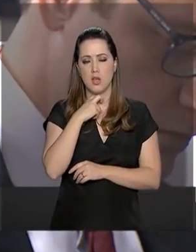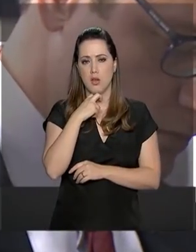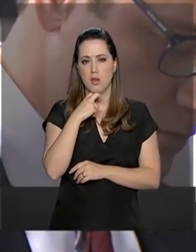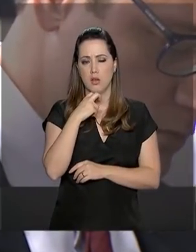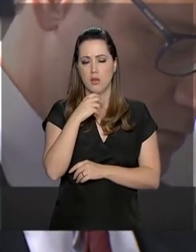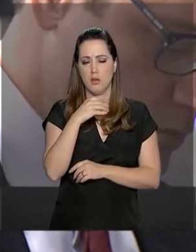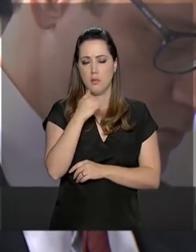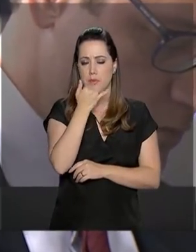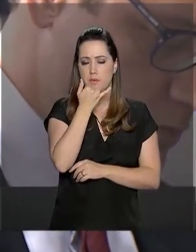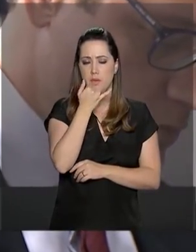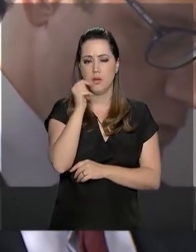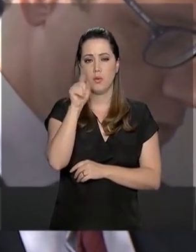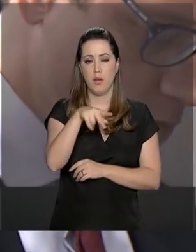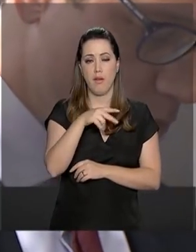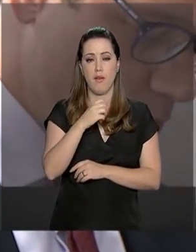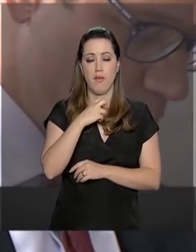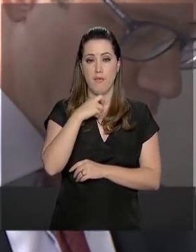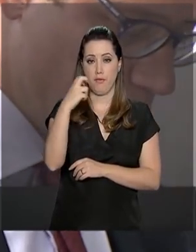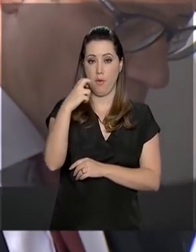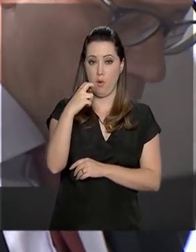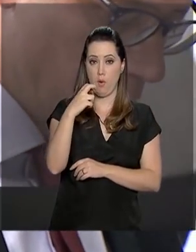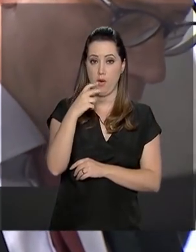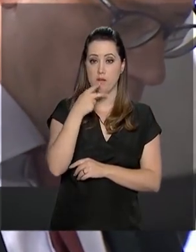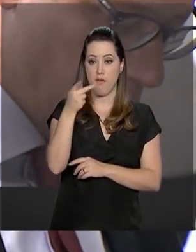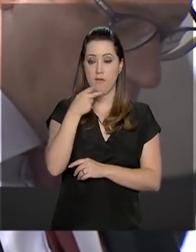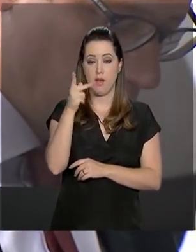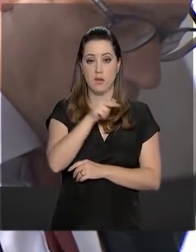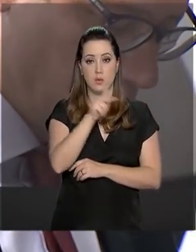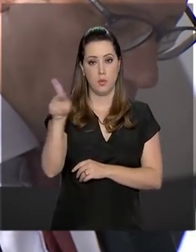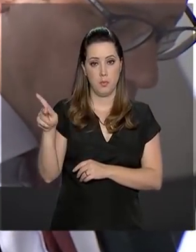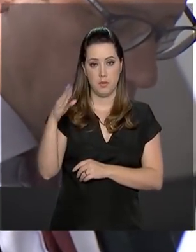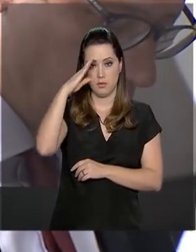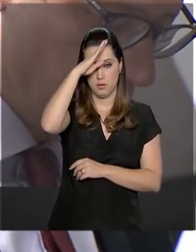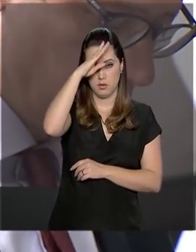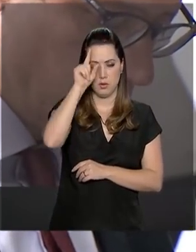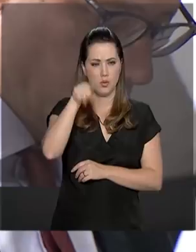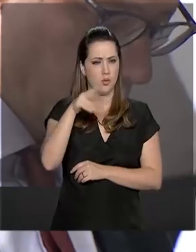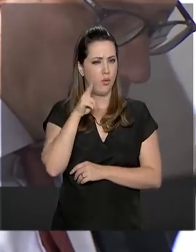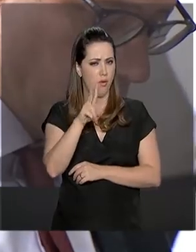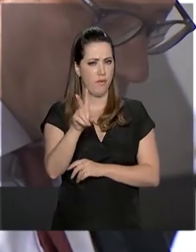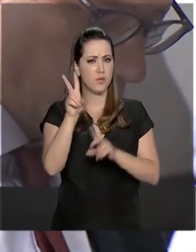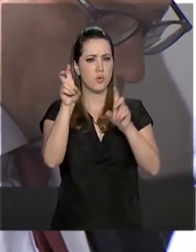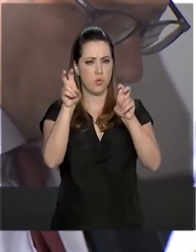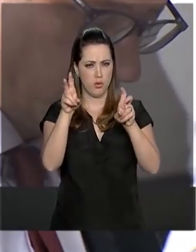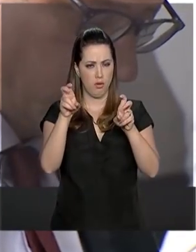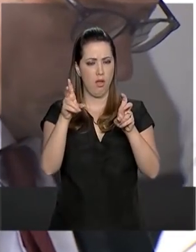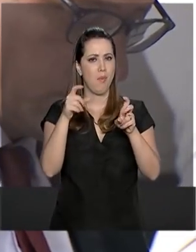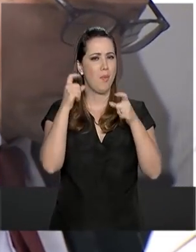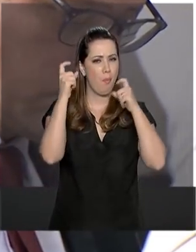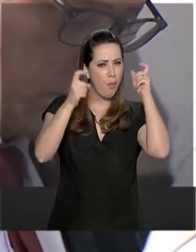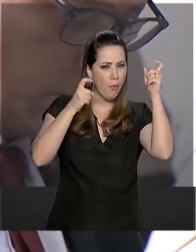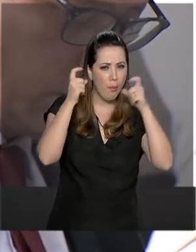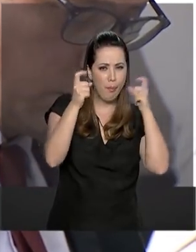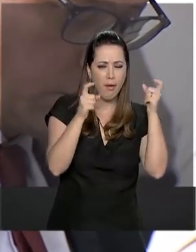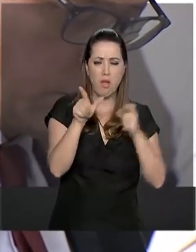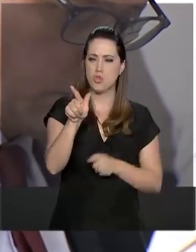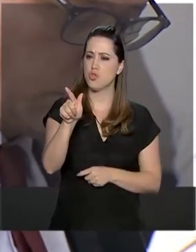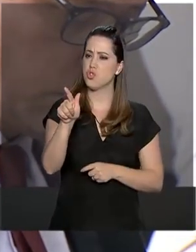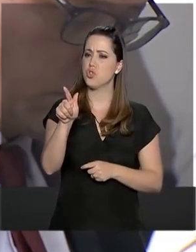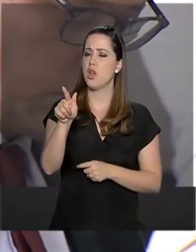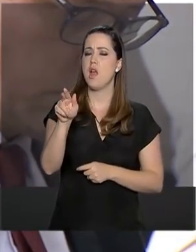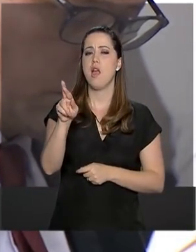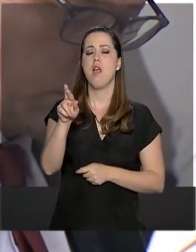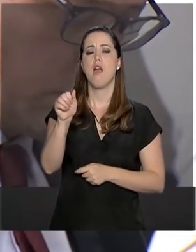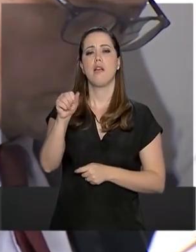e declarações do presidente da república isso não é considerado um tema grave não o conteúdo